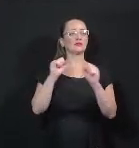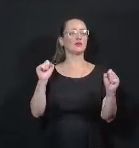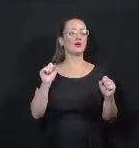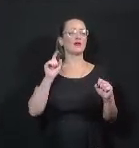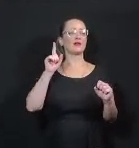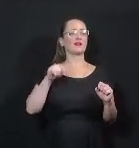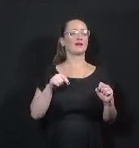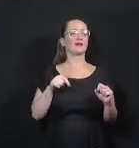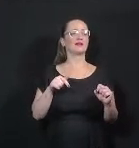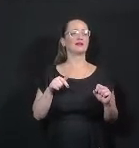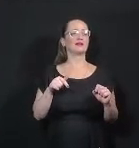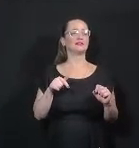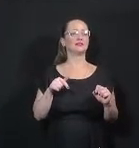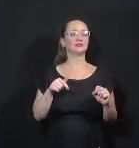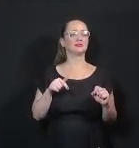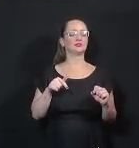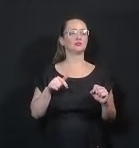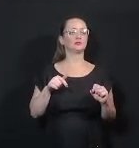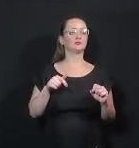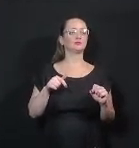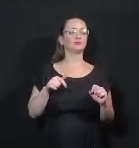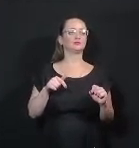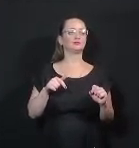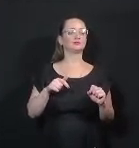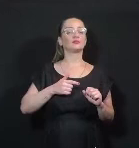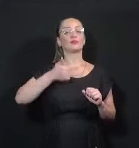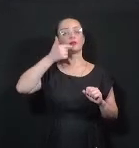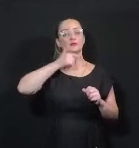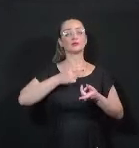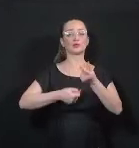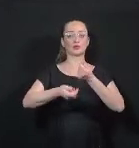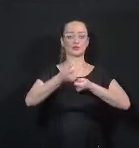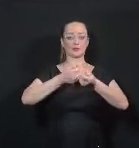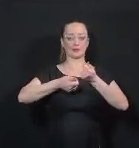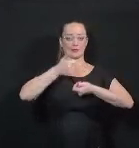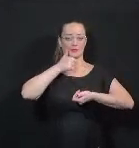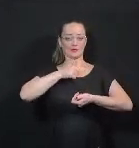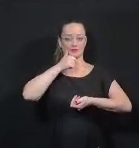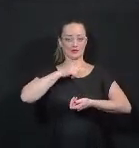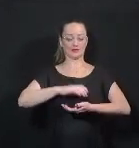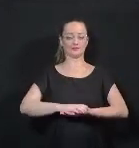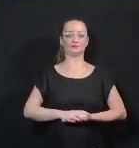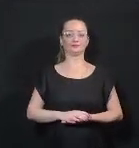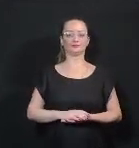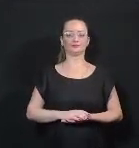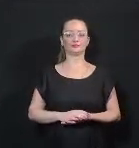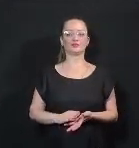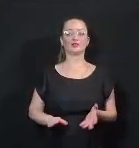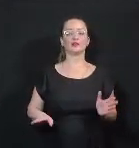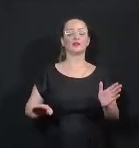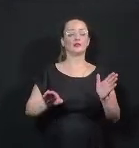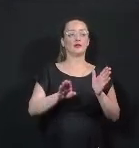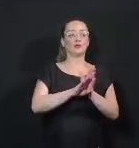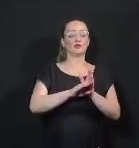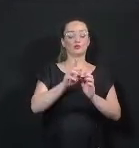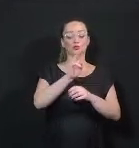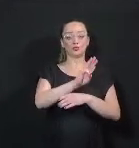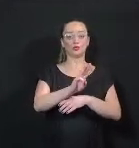a conquista do orçamento mulher, que chegou a estar no